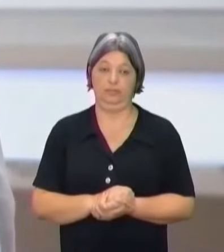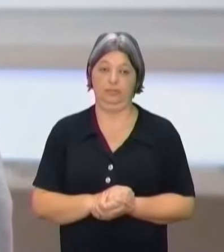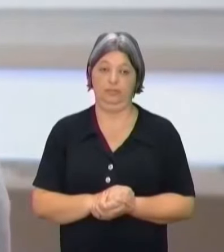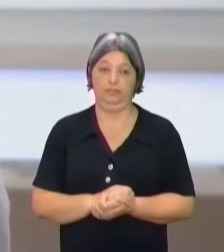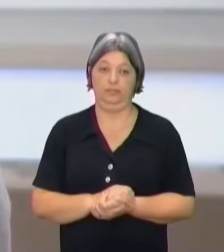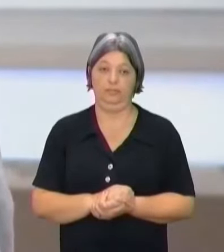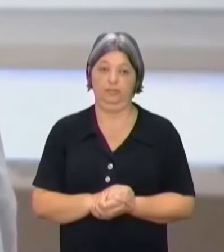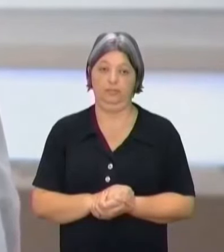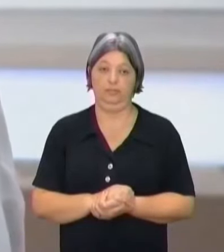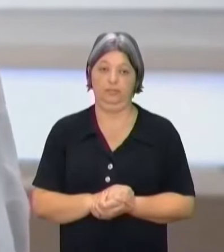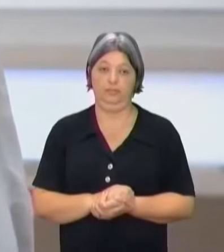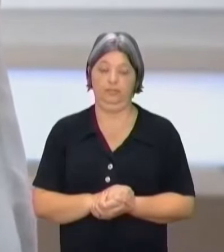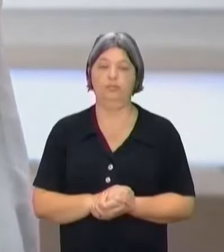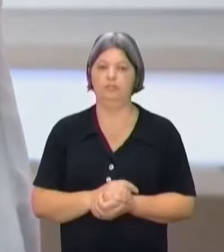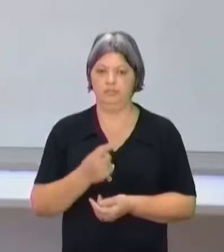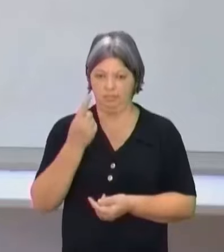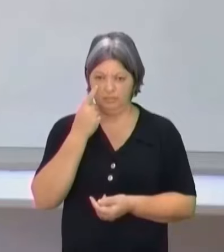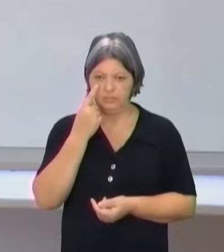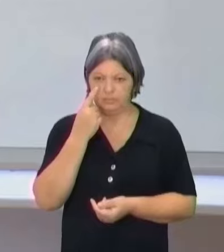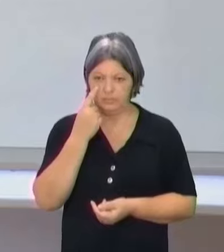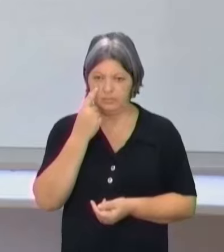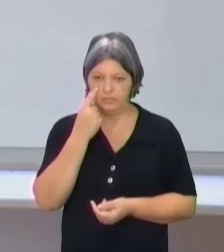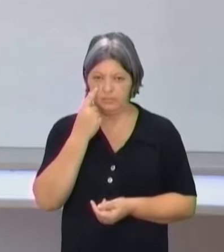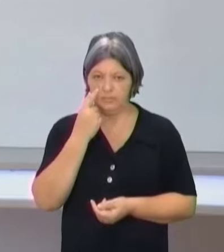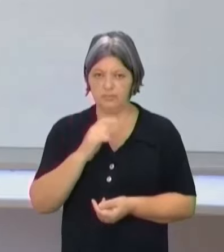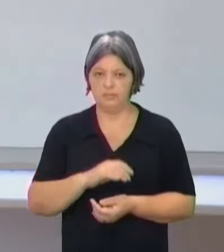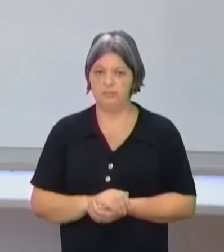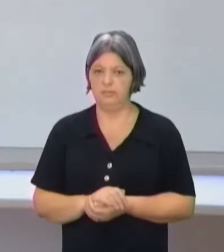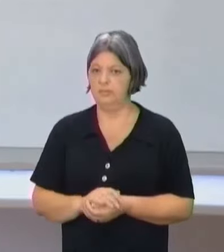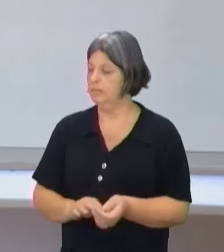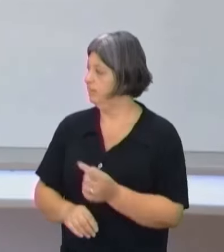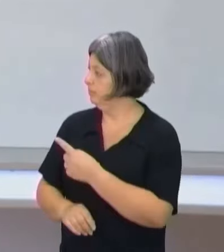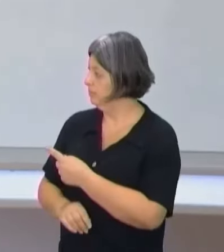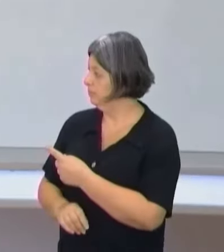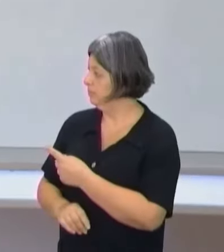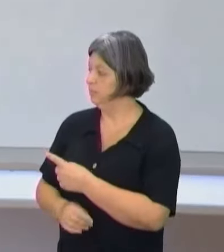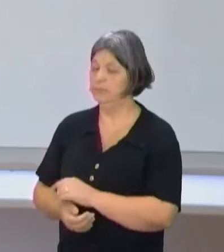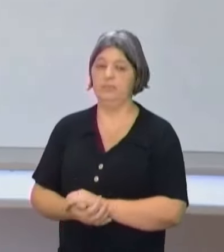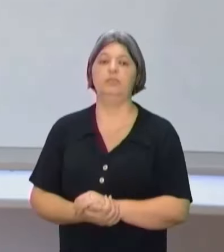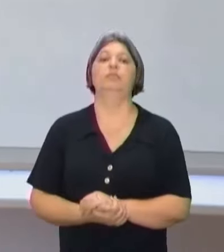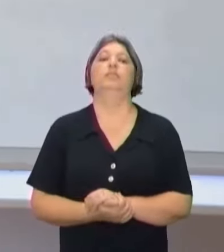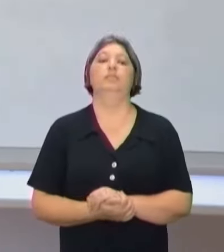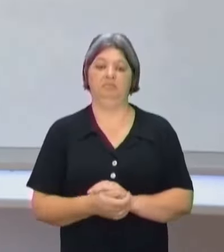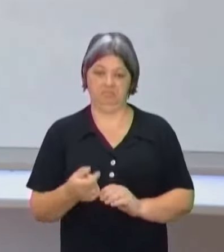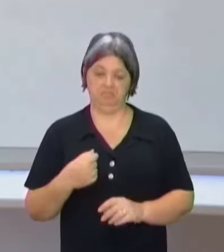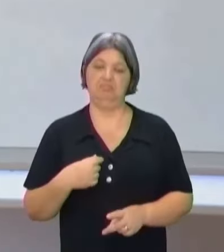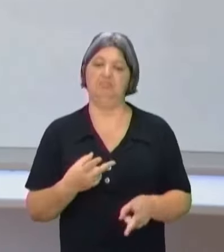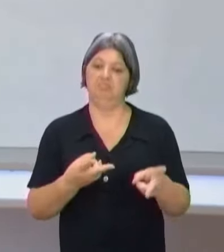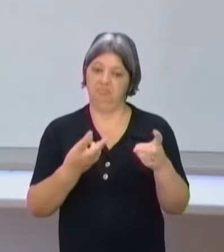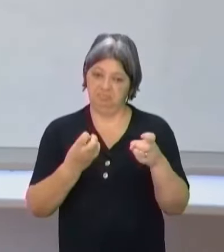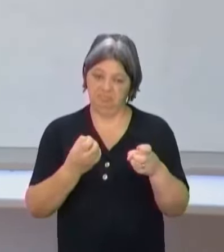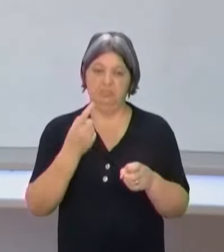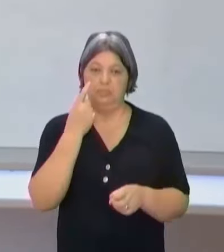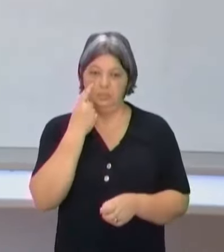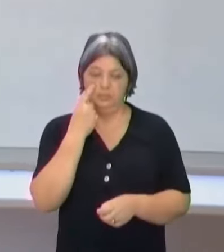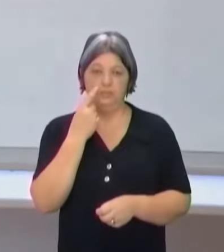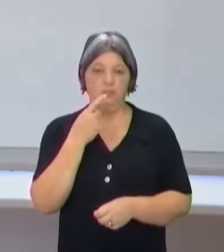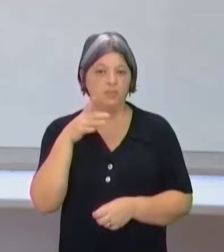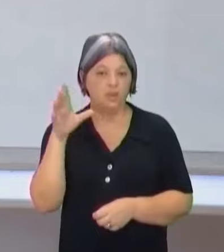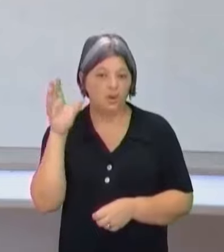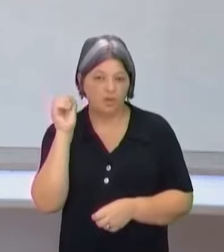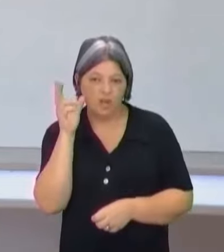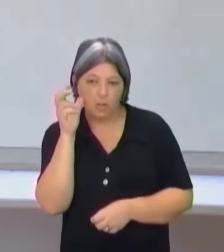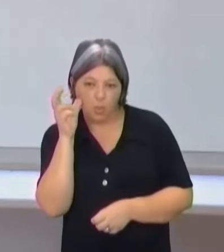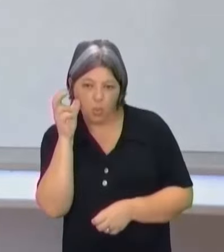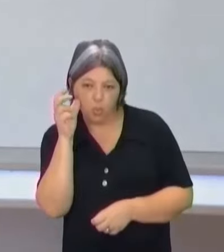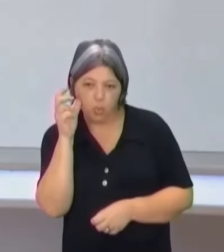Eita! Pessoal, vocês conseguiram observar? Eu consegui observar, consegui ouvir, minha audição